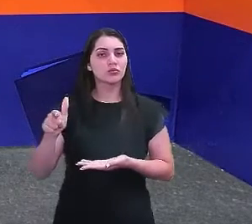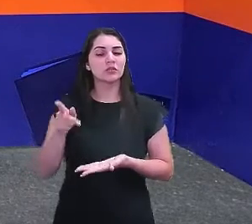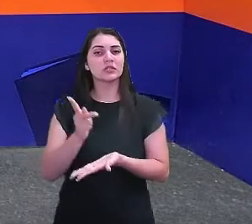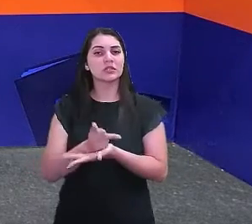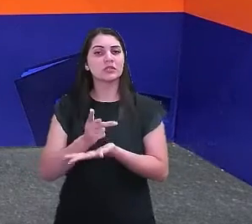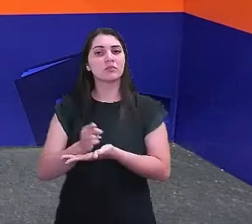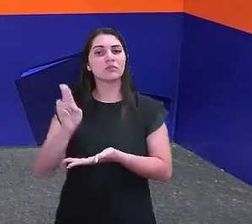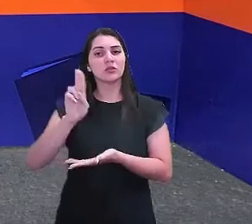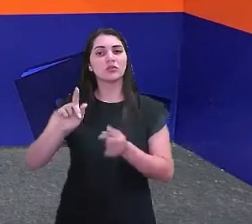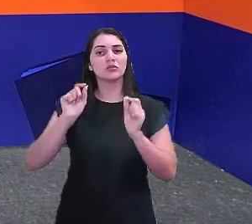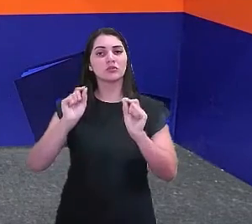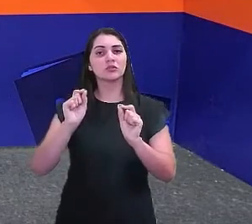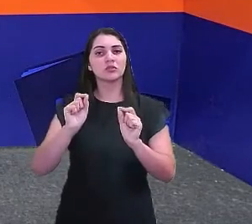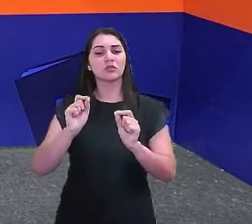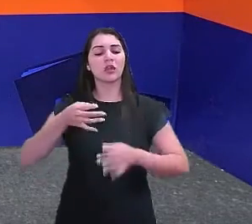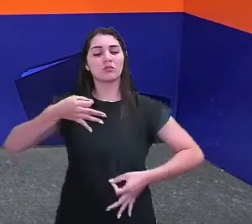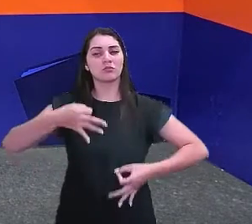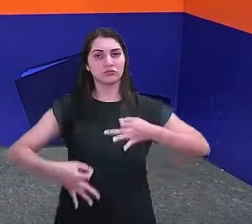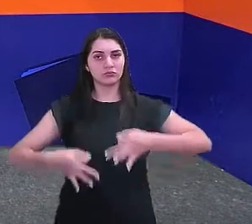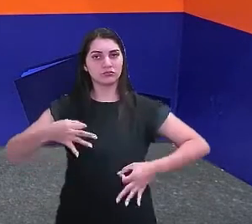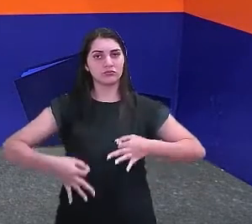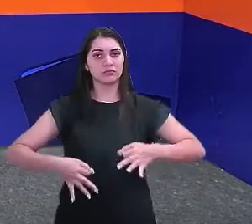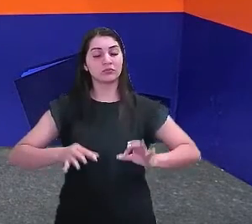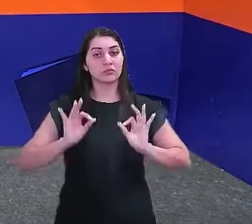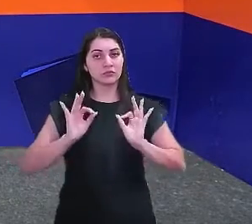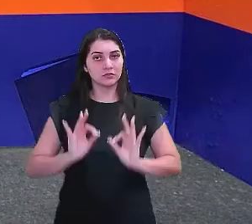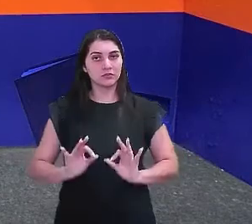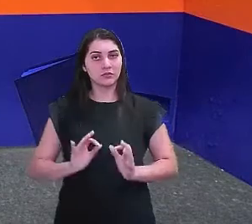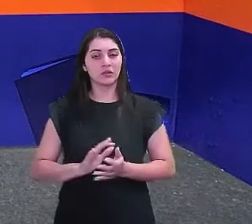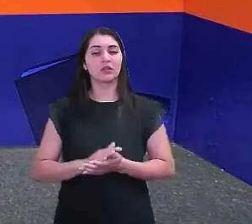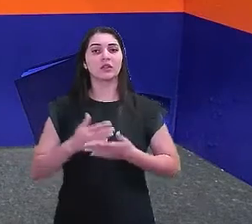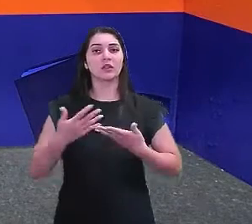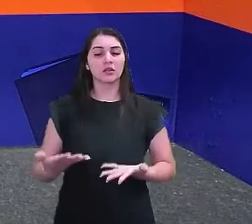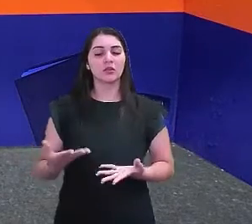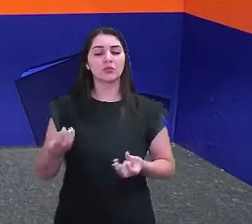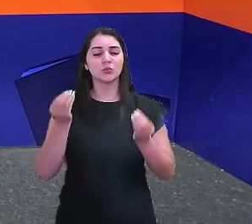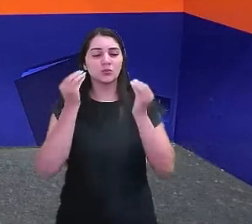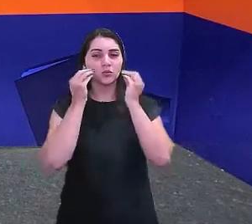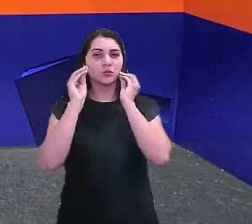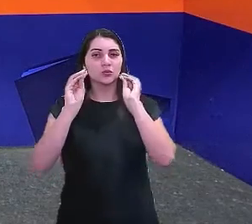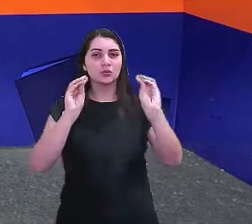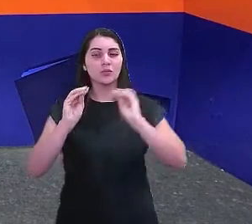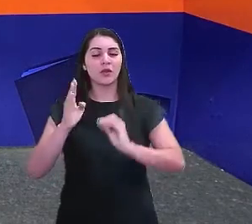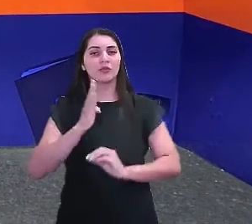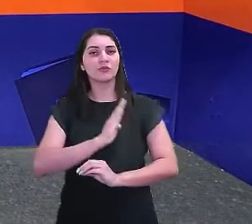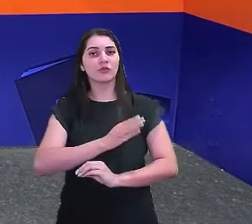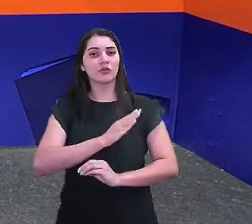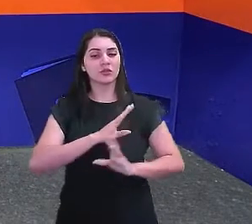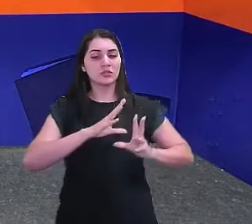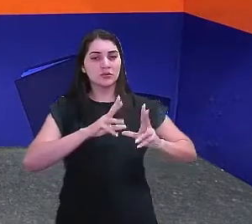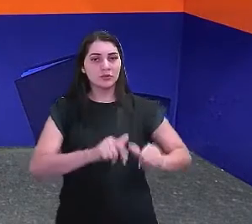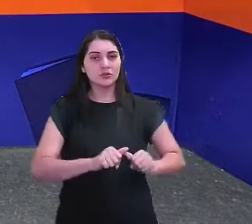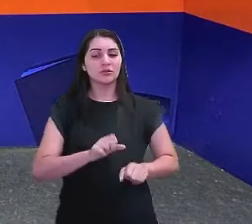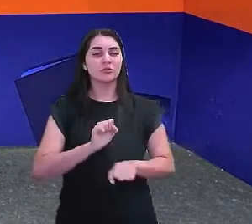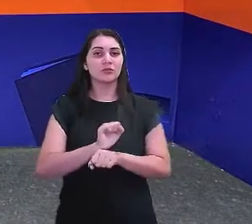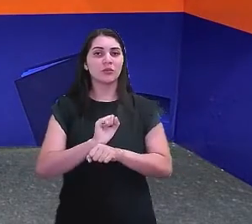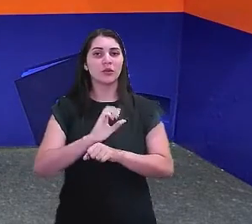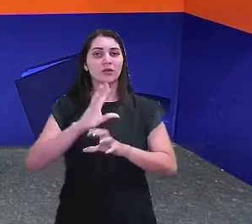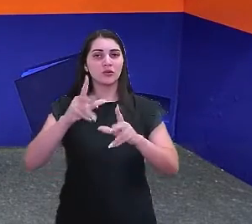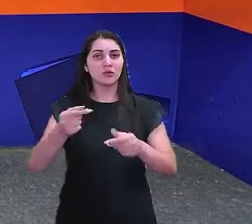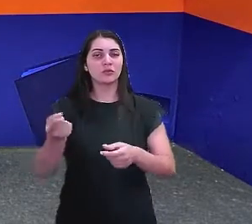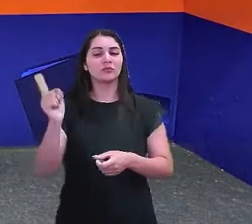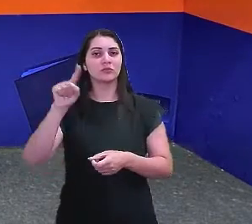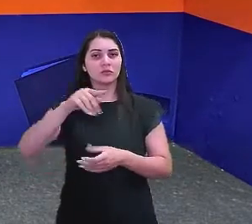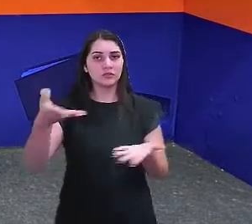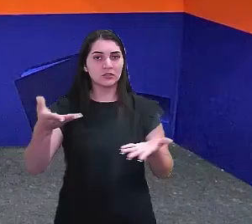sempre use a justiça, tá certo? Então, beijo no coração de todos e espero todos vocês